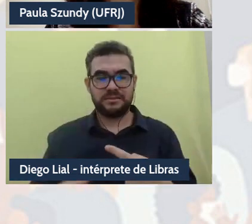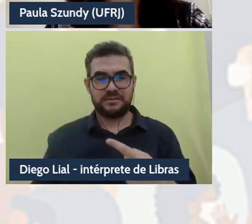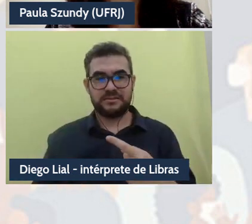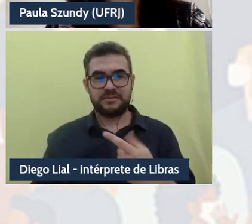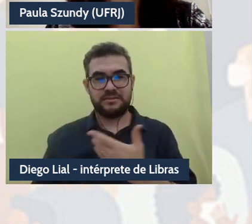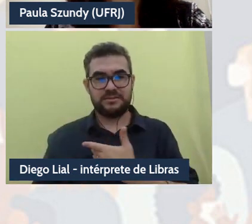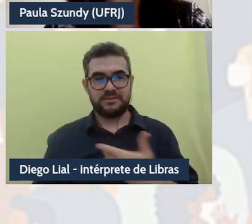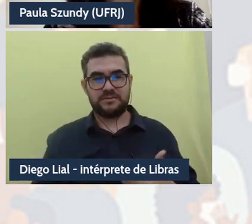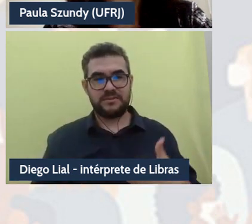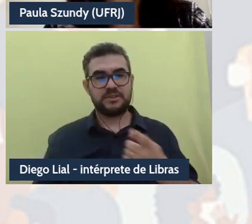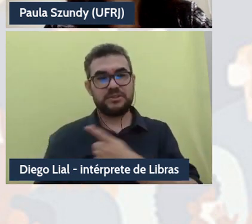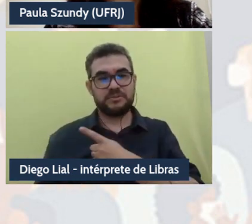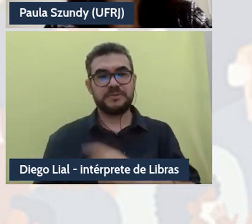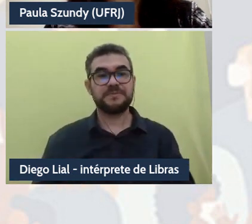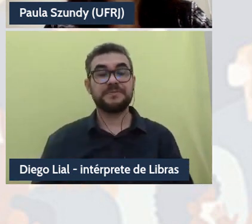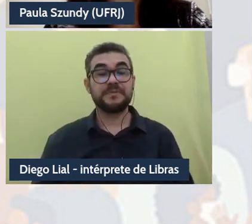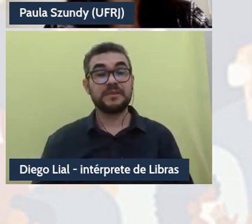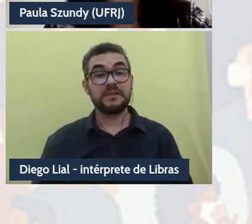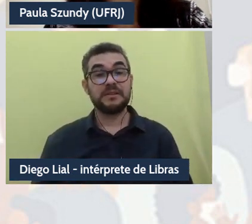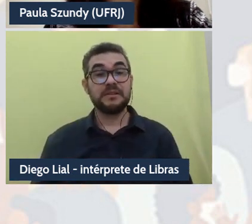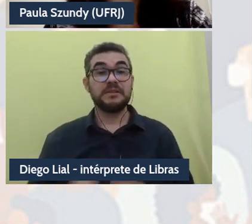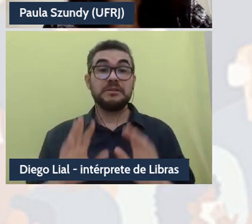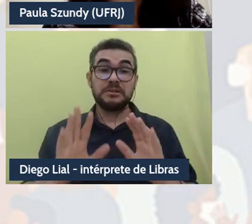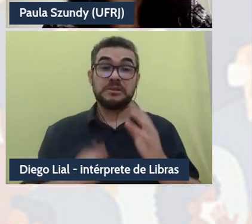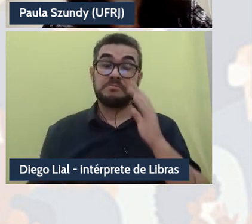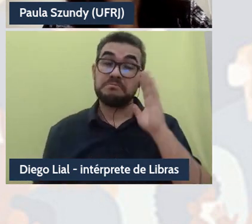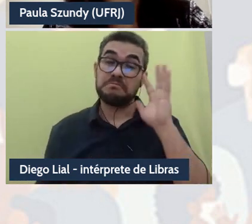da BNCC, né, podemos